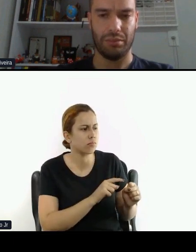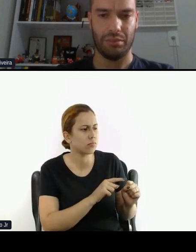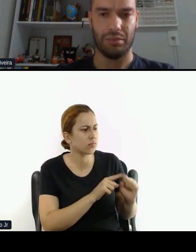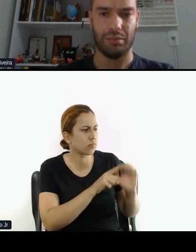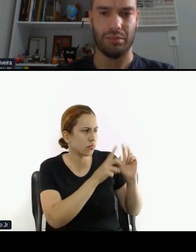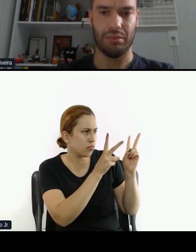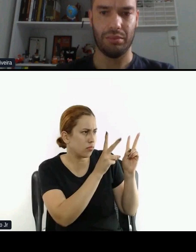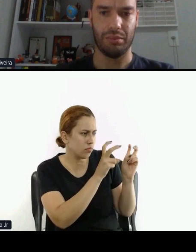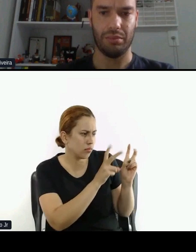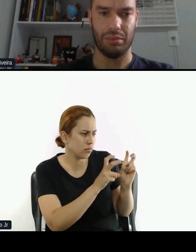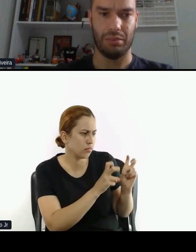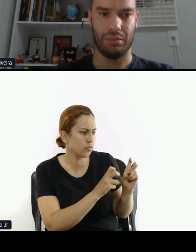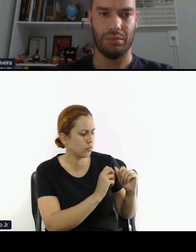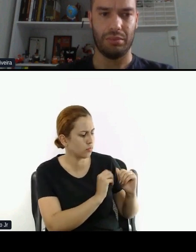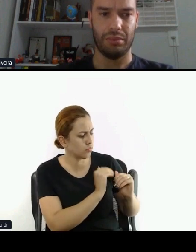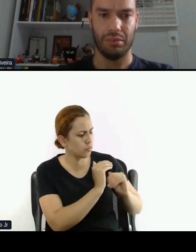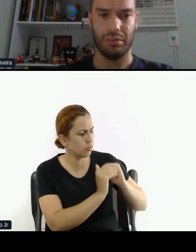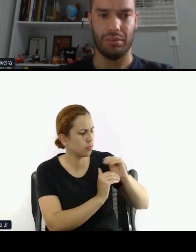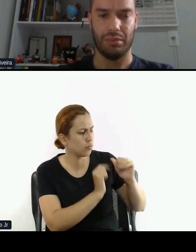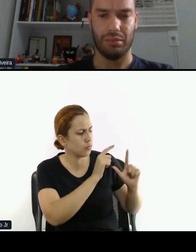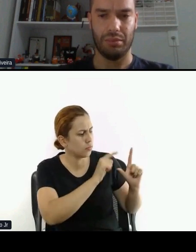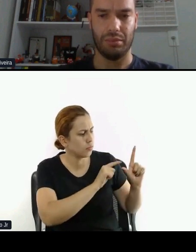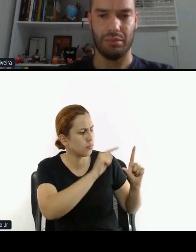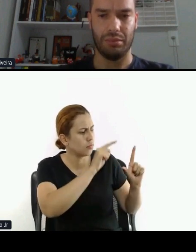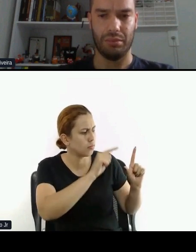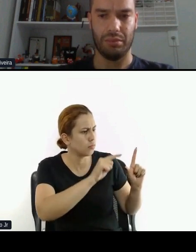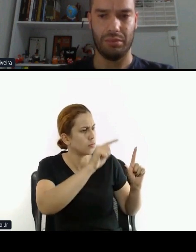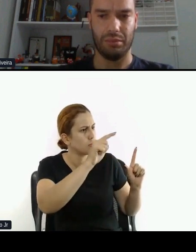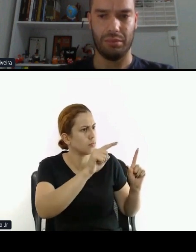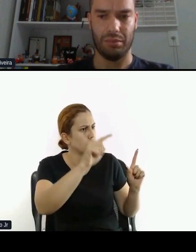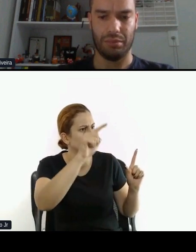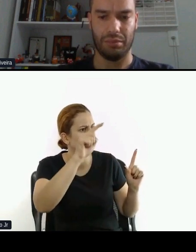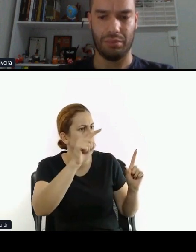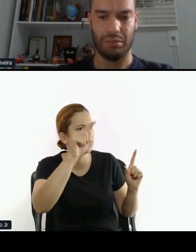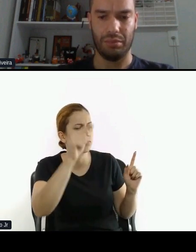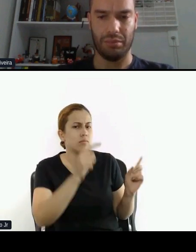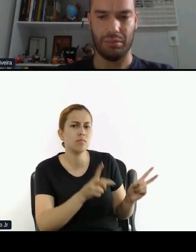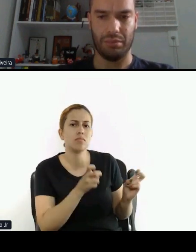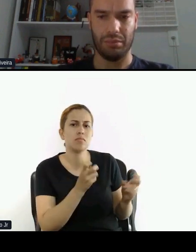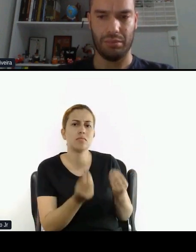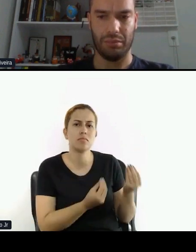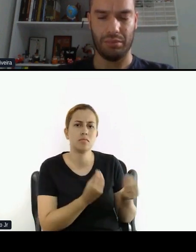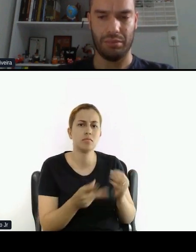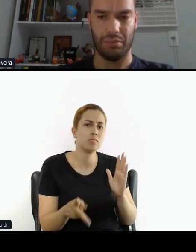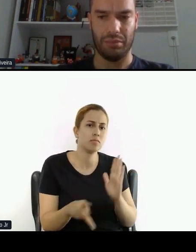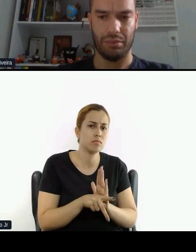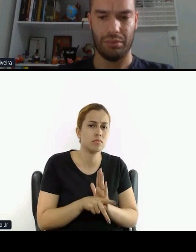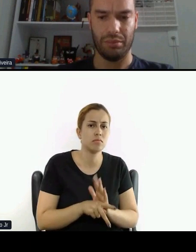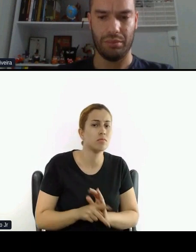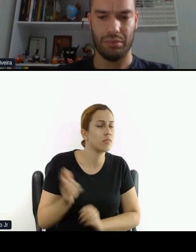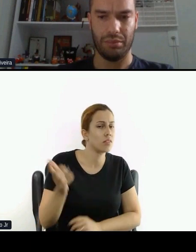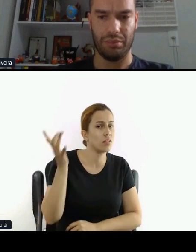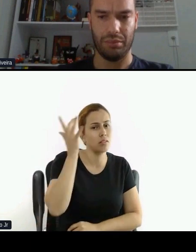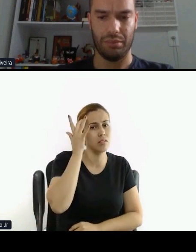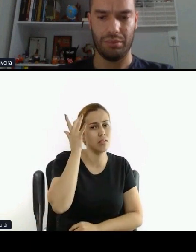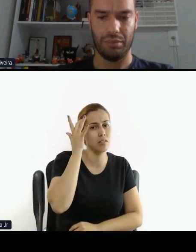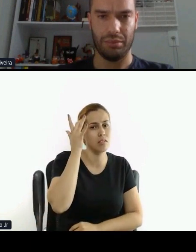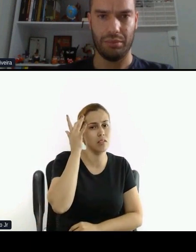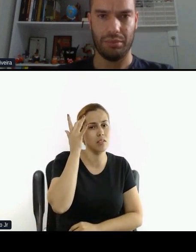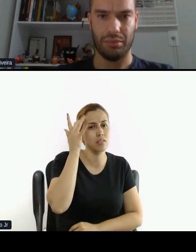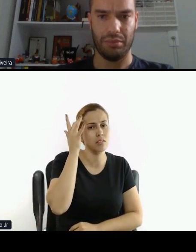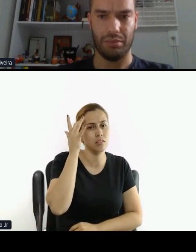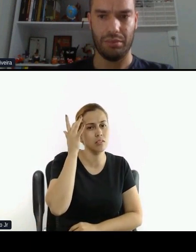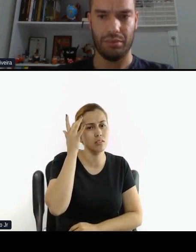está evoluindo essa acessibilidade, são hoje os modelos de maturidade de acessibilidade que a